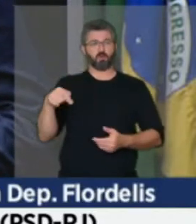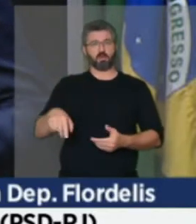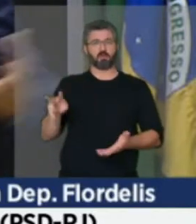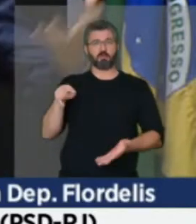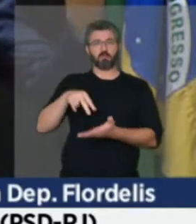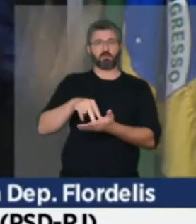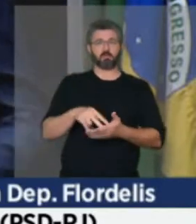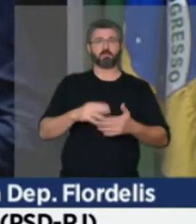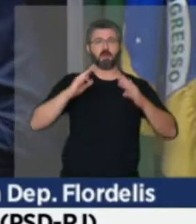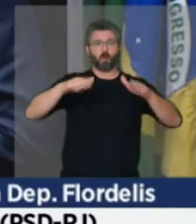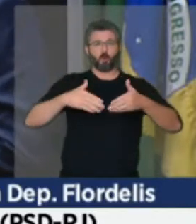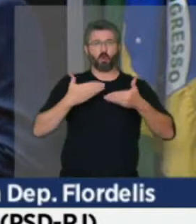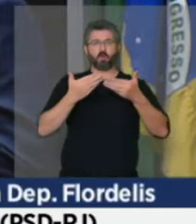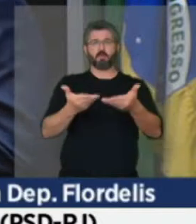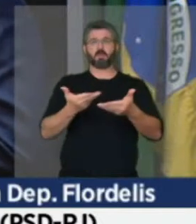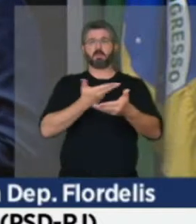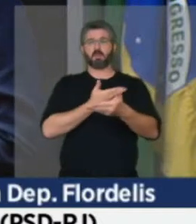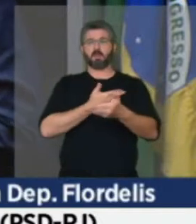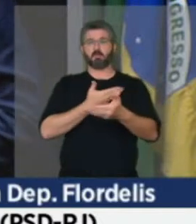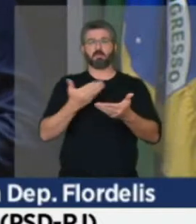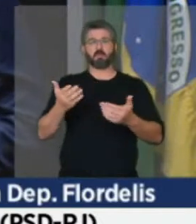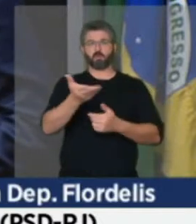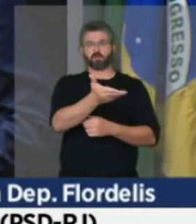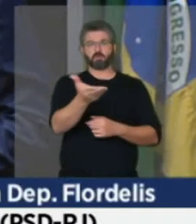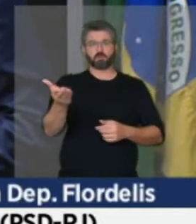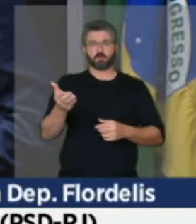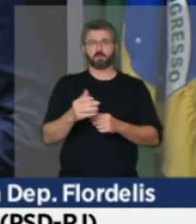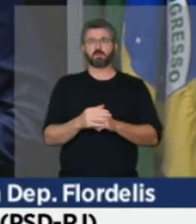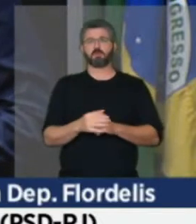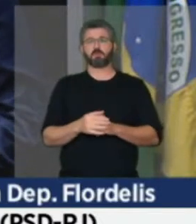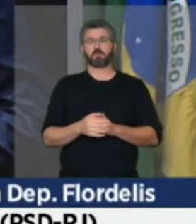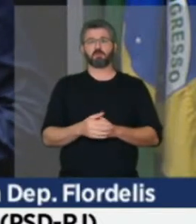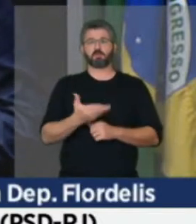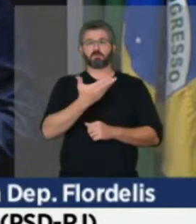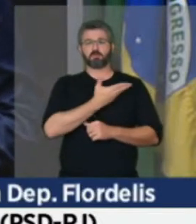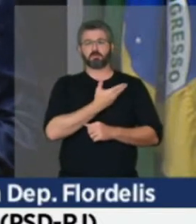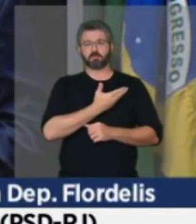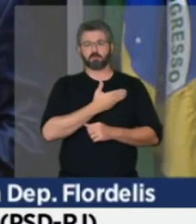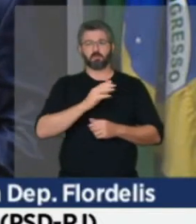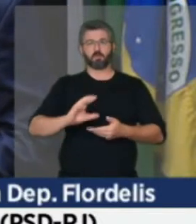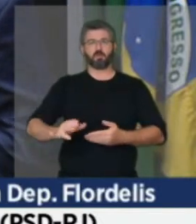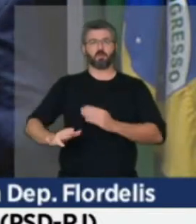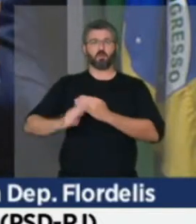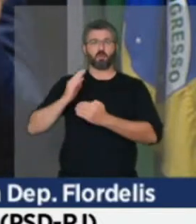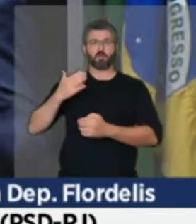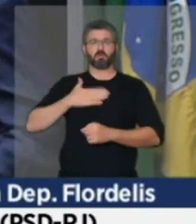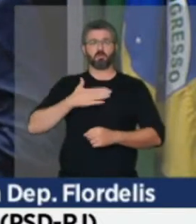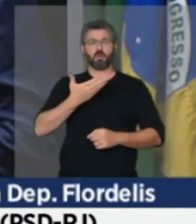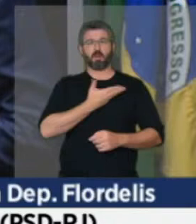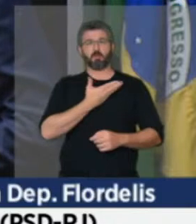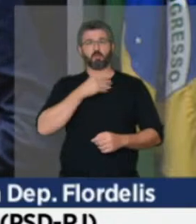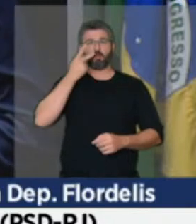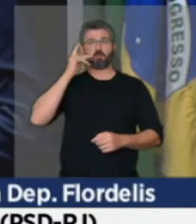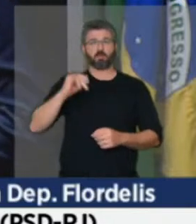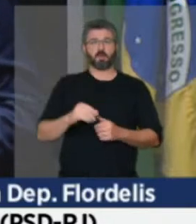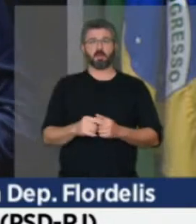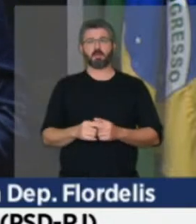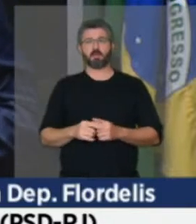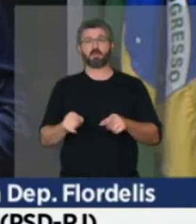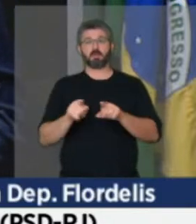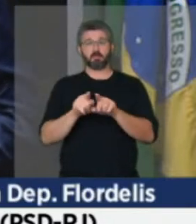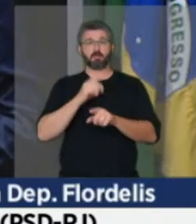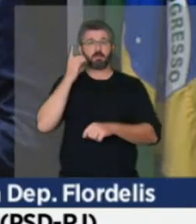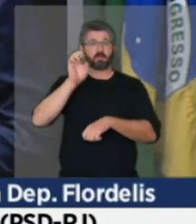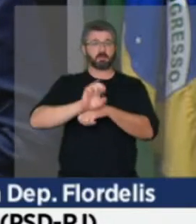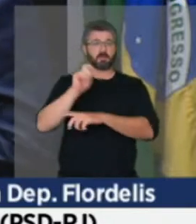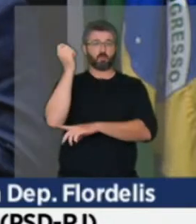para homenagear a todos os meus colegas na pessoa do meu amigo, do meu conselheiro, amigo do meu pai, também deputado estadual no